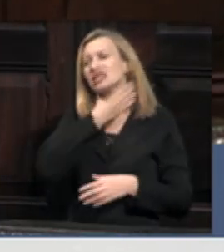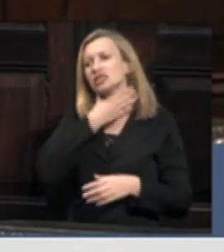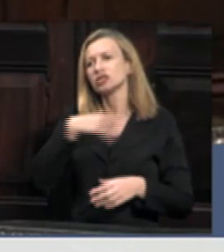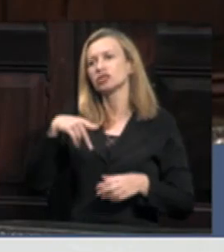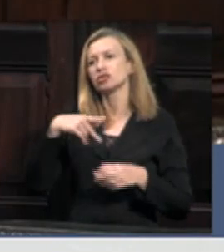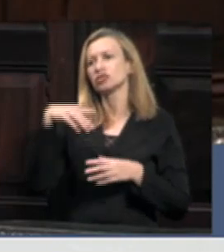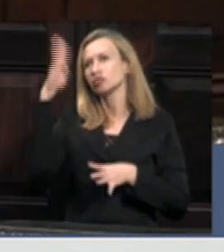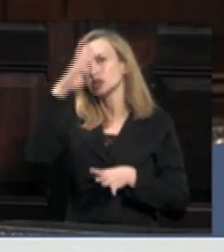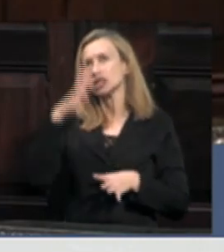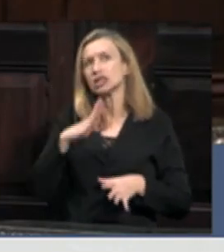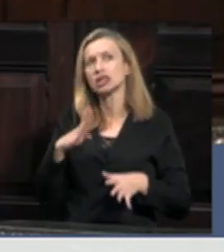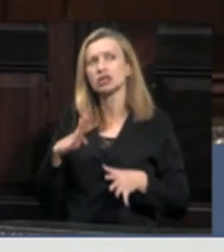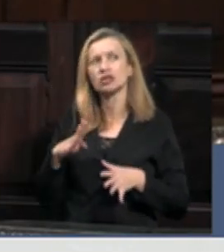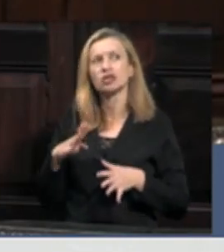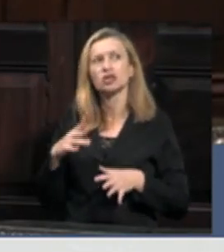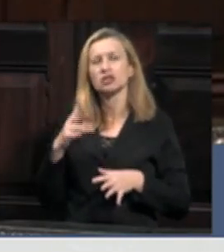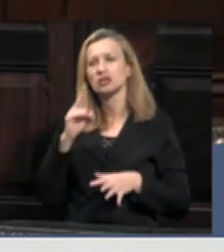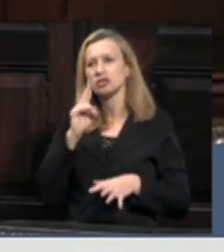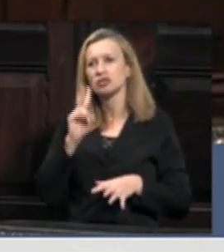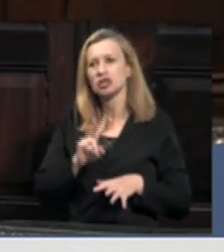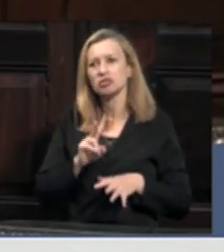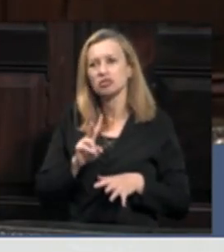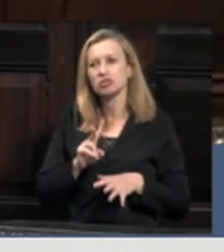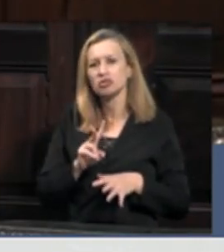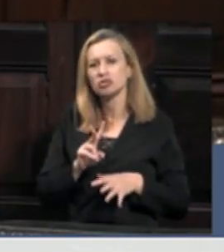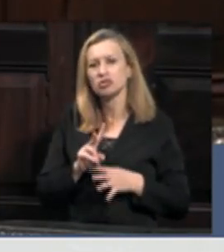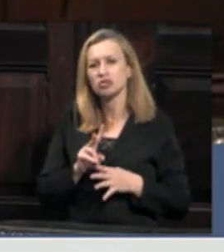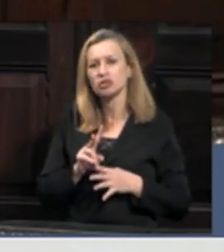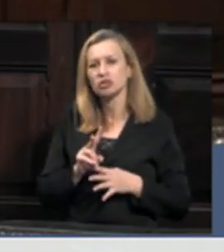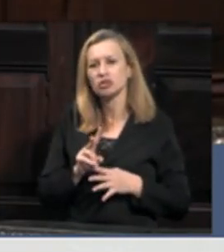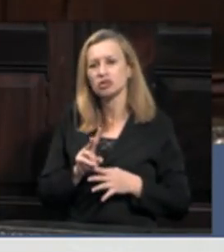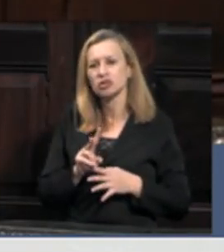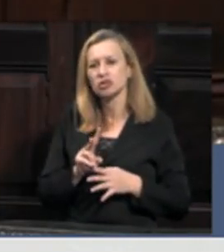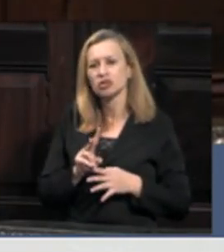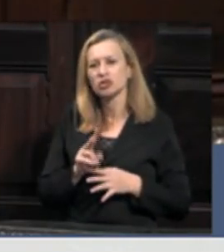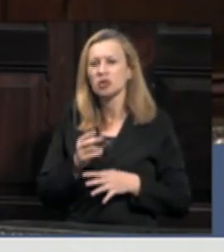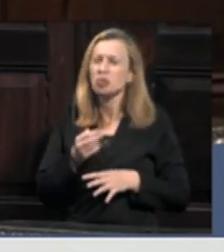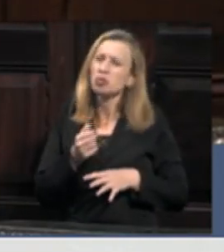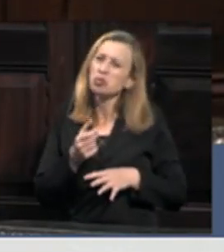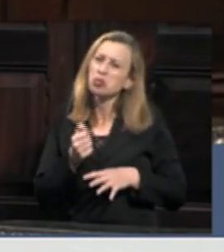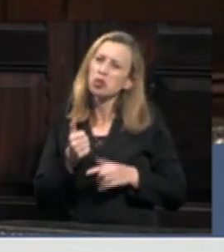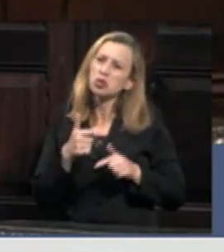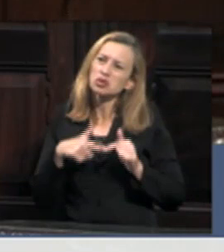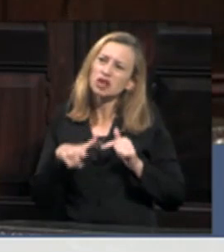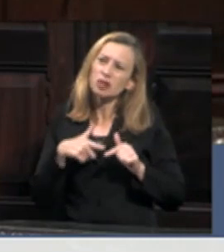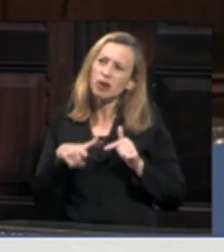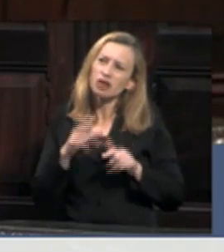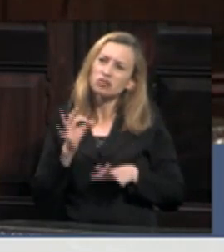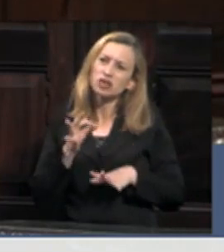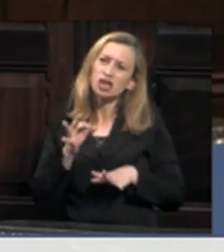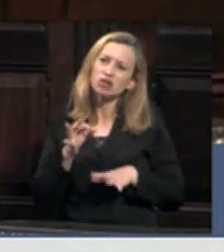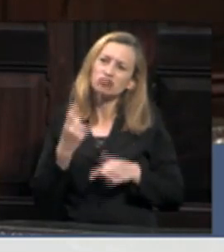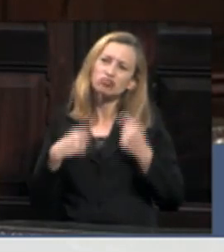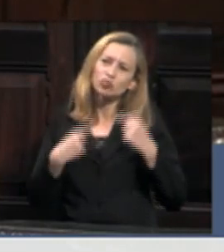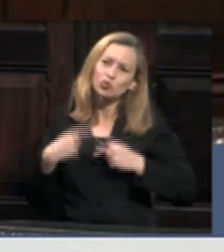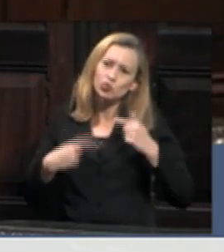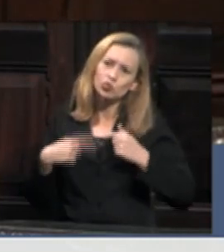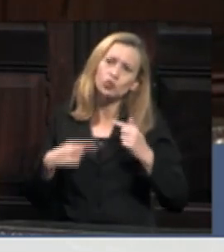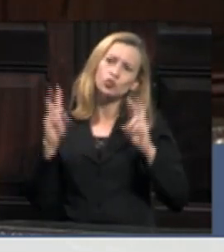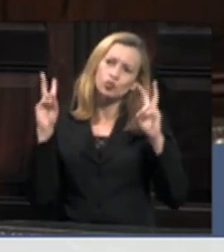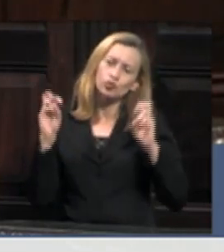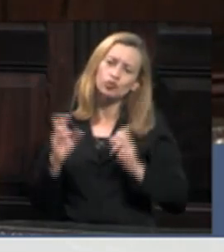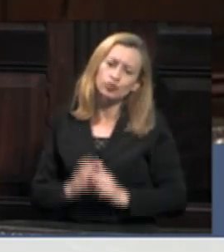muitas vezes a gente tem visto exercícios pouco honestos de se discutir essa